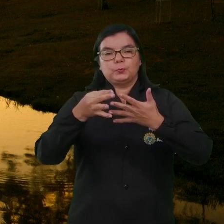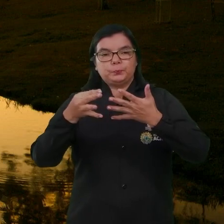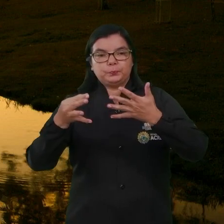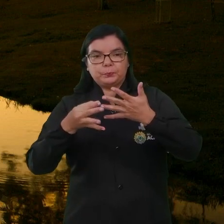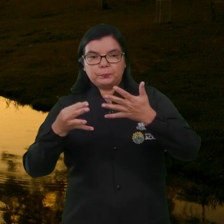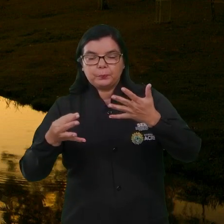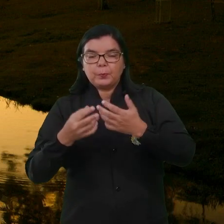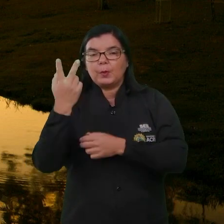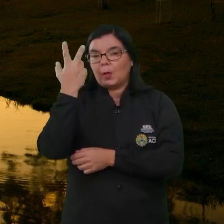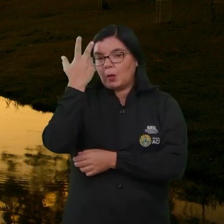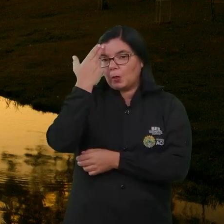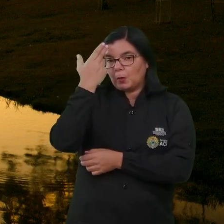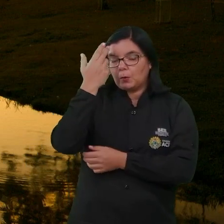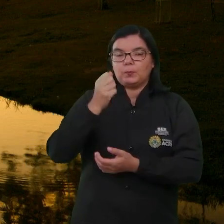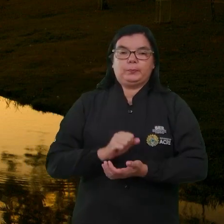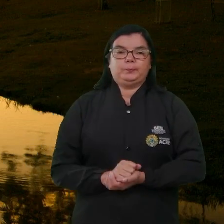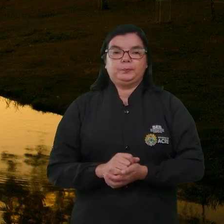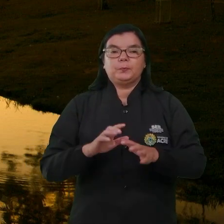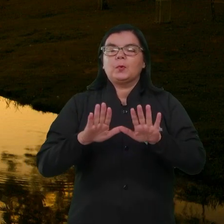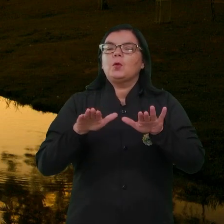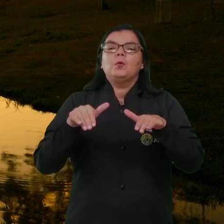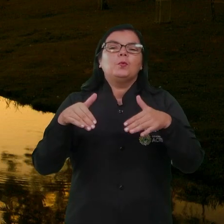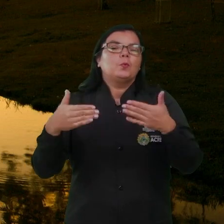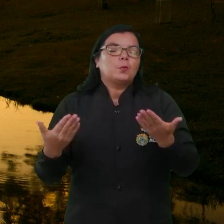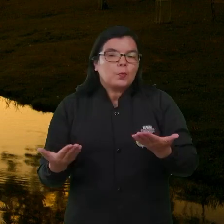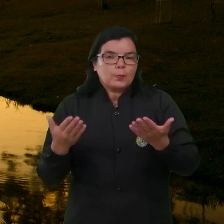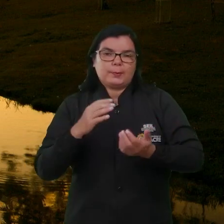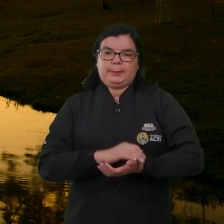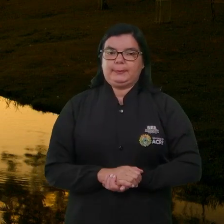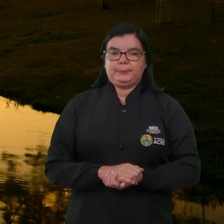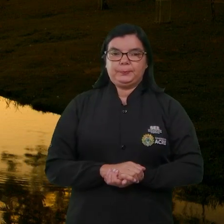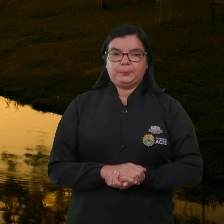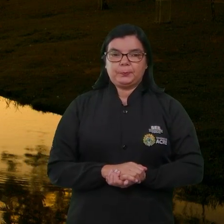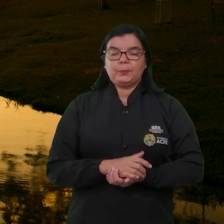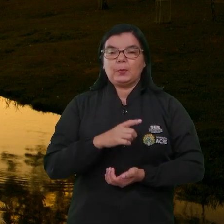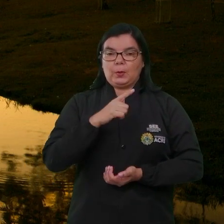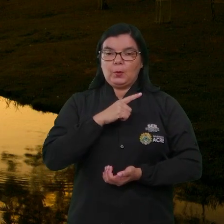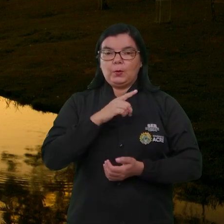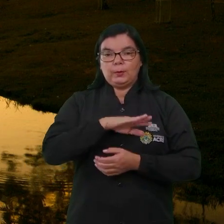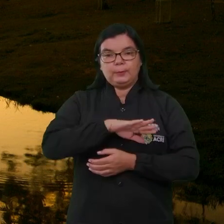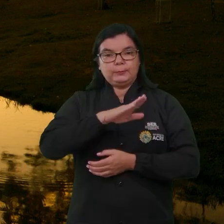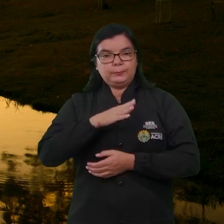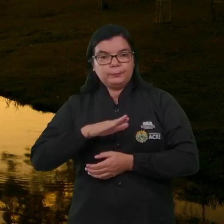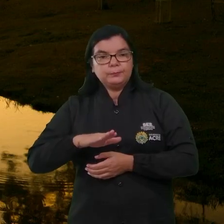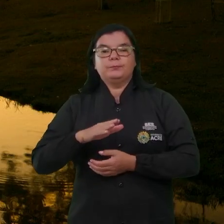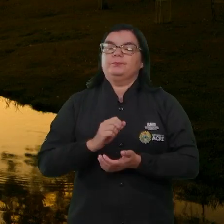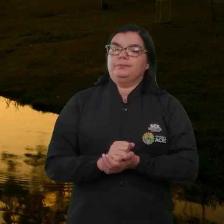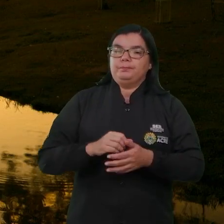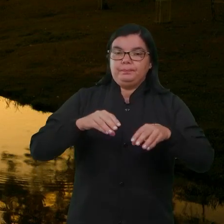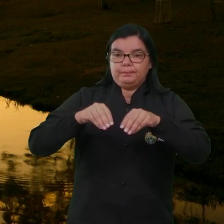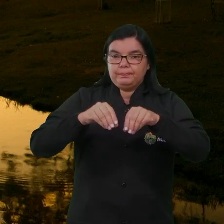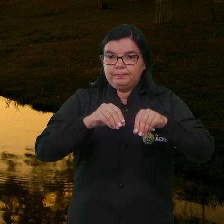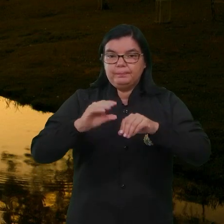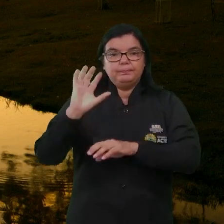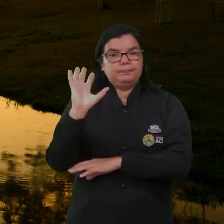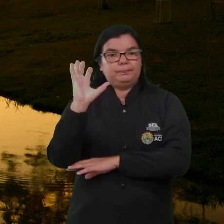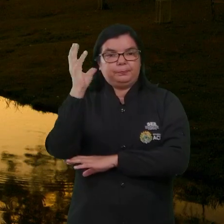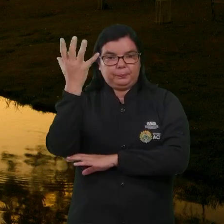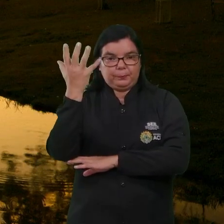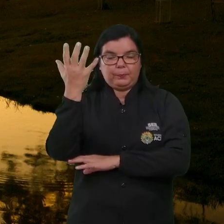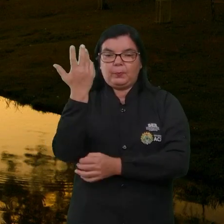os elementos naturais. E quais são esses elementos naturais, pessoal? Relevo, solo,